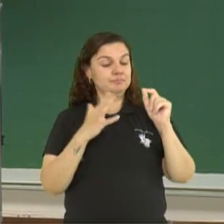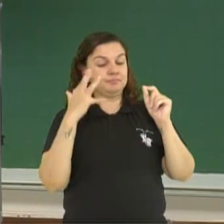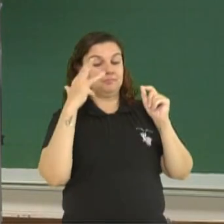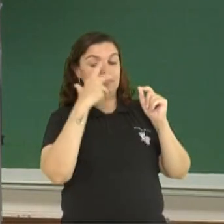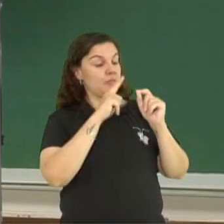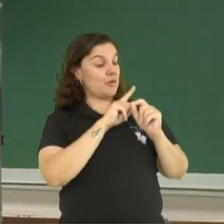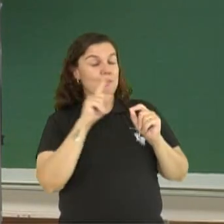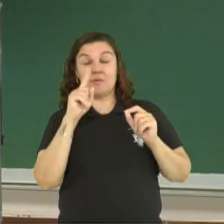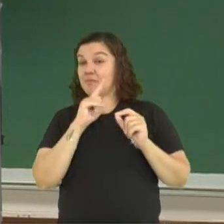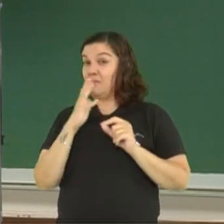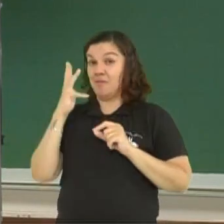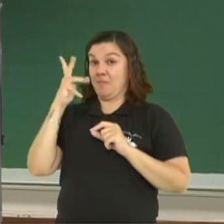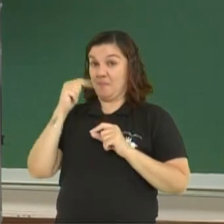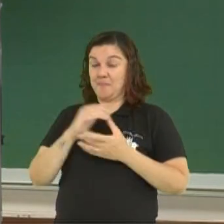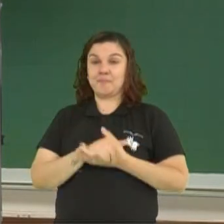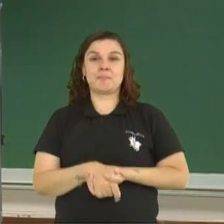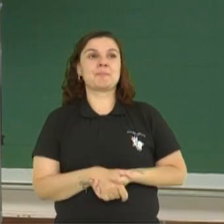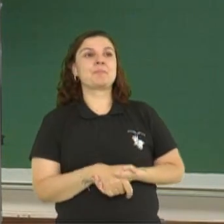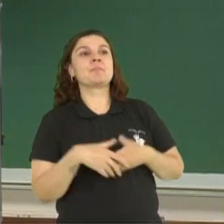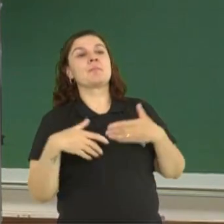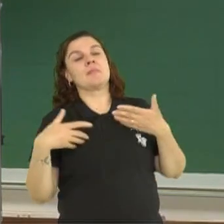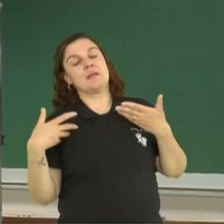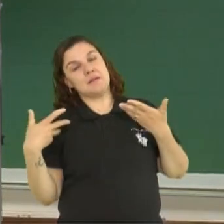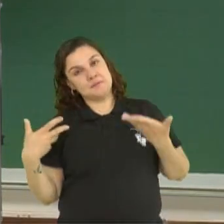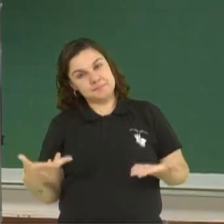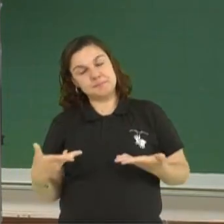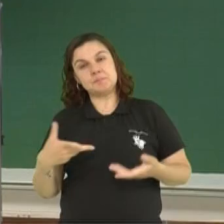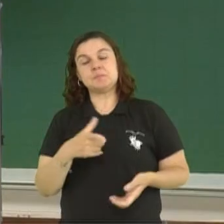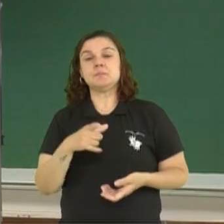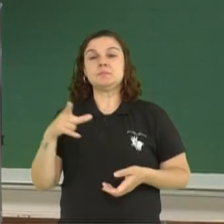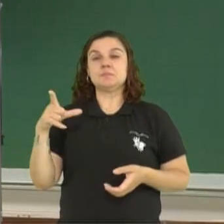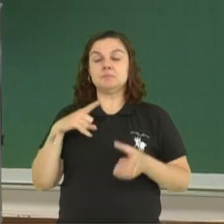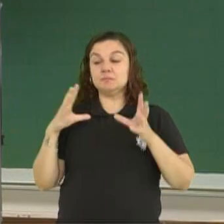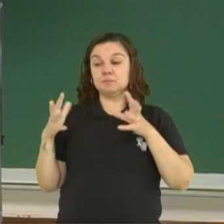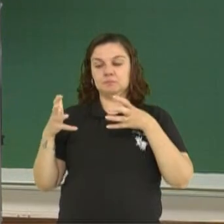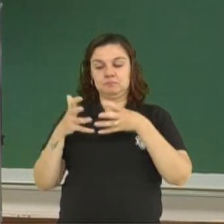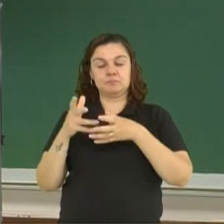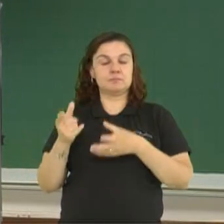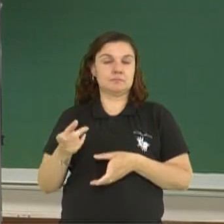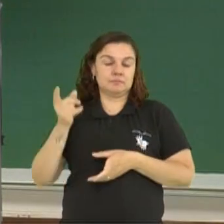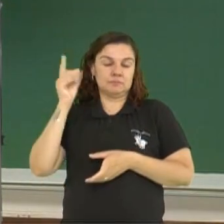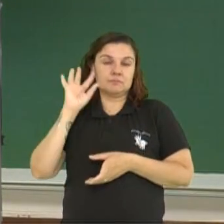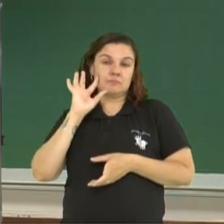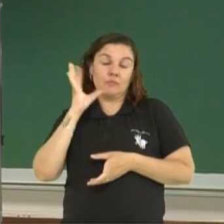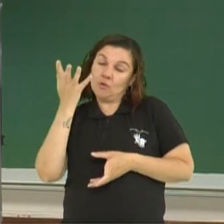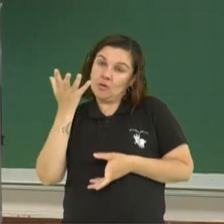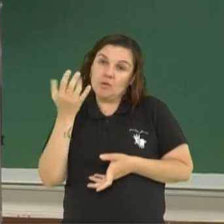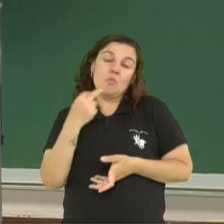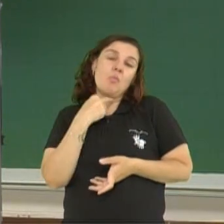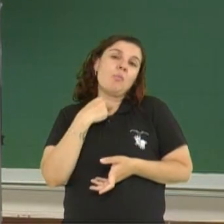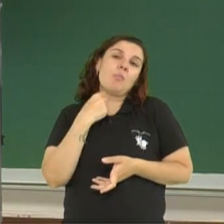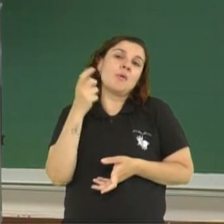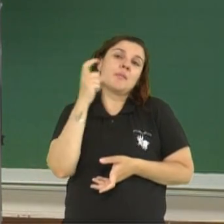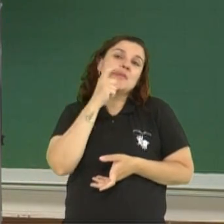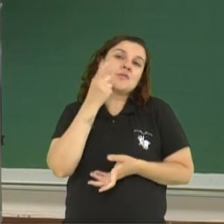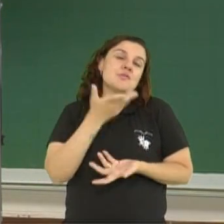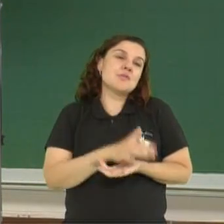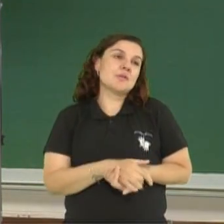e aquilo que não é tão belo. Então, tanto é que existiam nações antigas que quando, infelizmente, a realidade, a gente não pode maquiar,